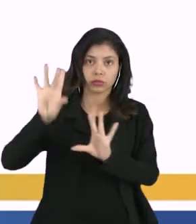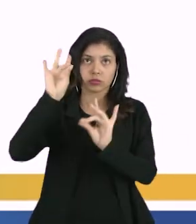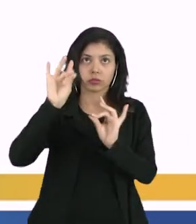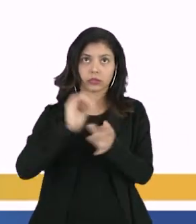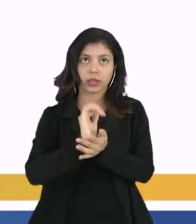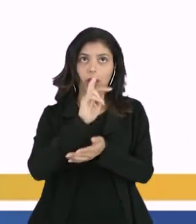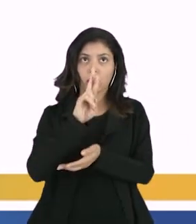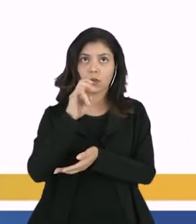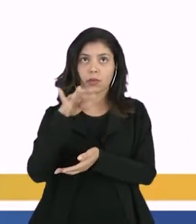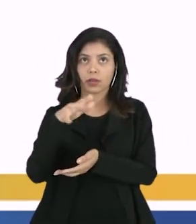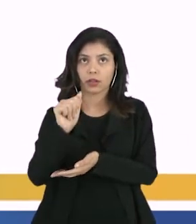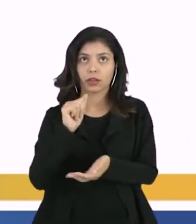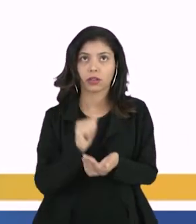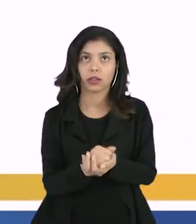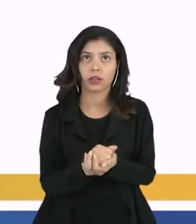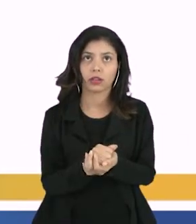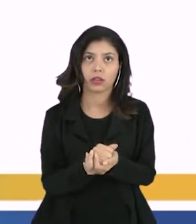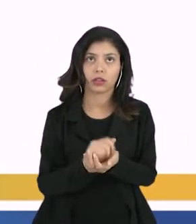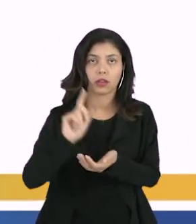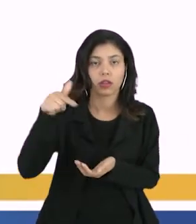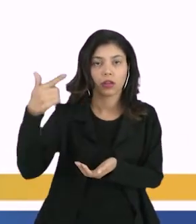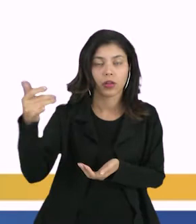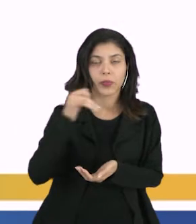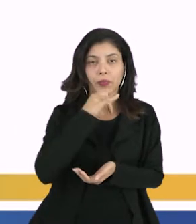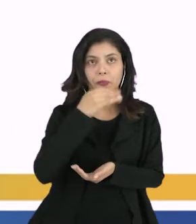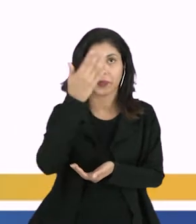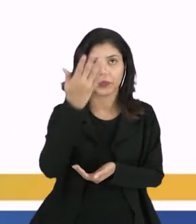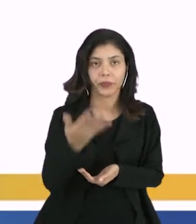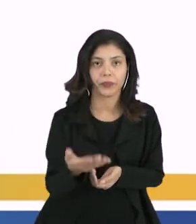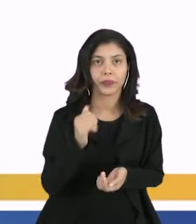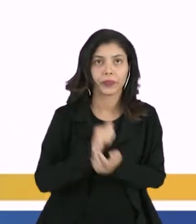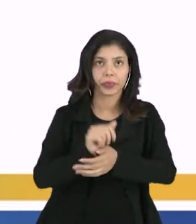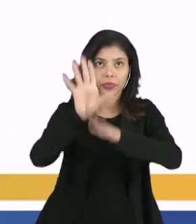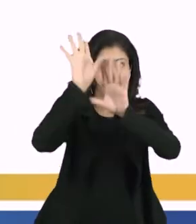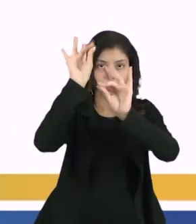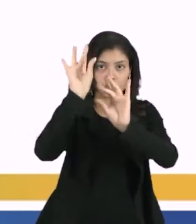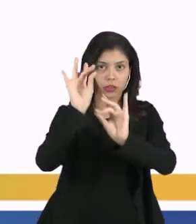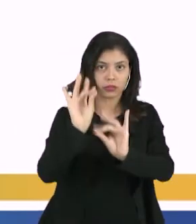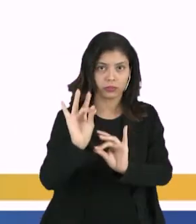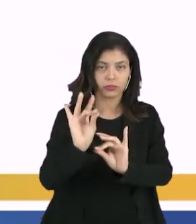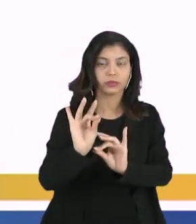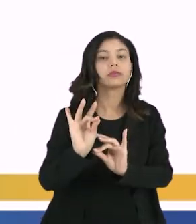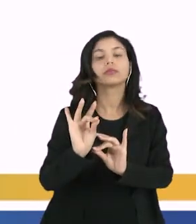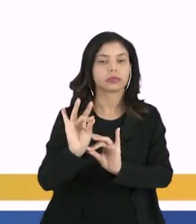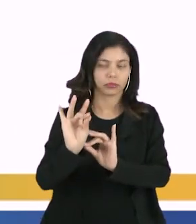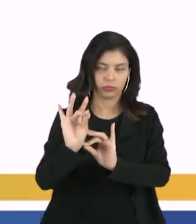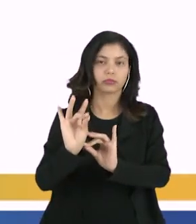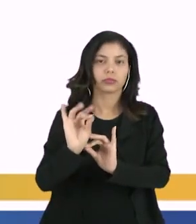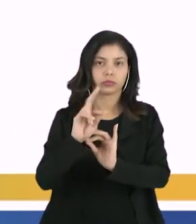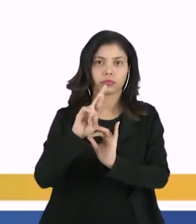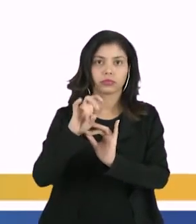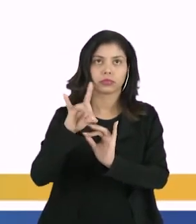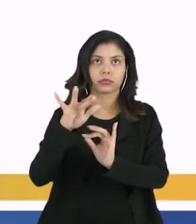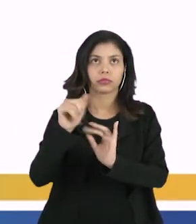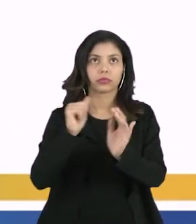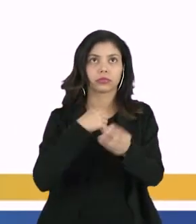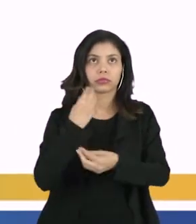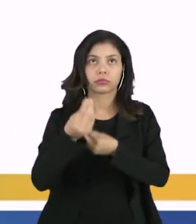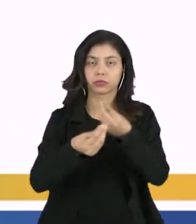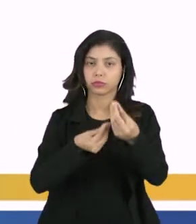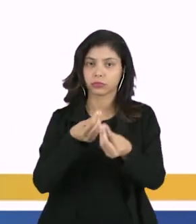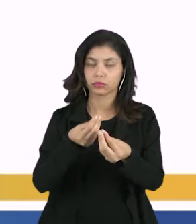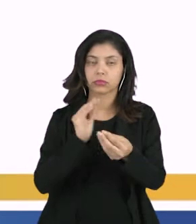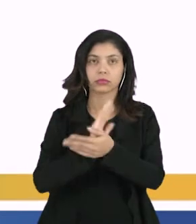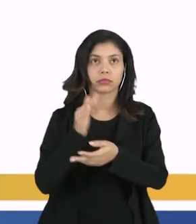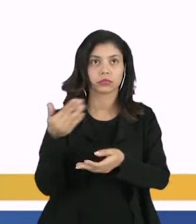acrobata. E os demais aí. Cada um, se vocês observarem, cada um dos radicais, tanto dos